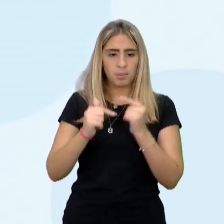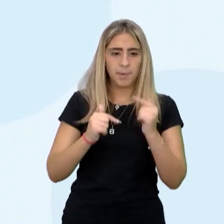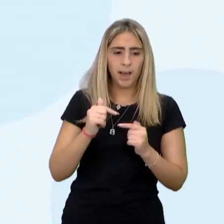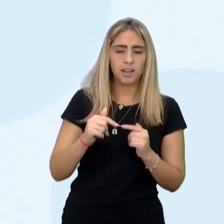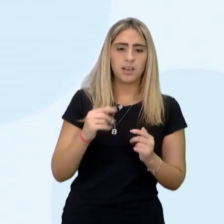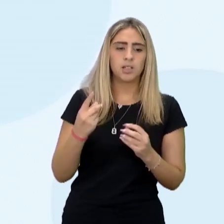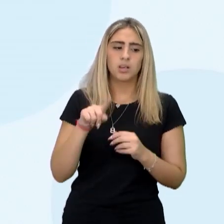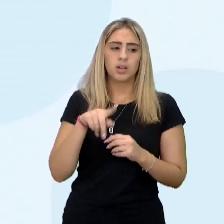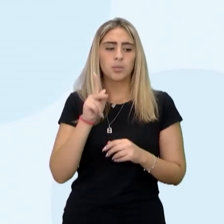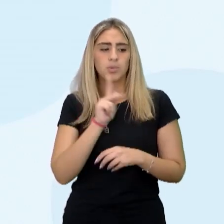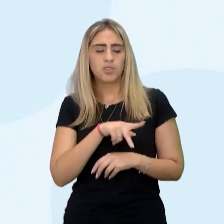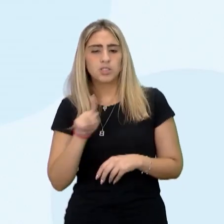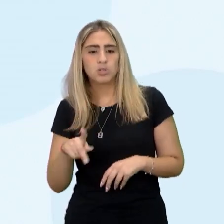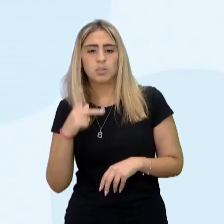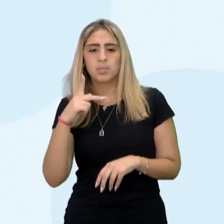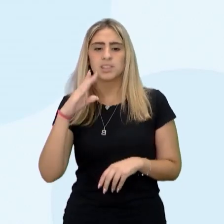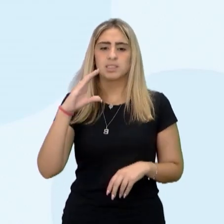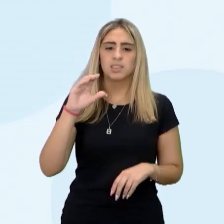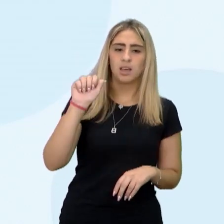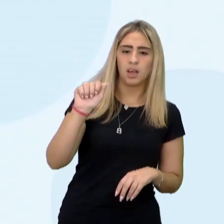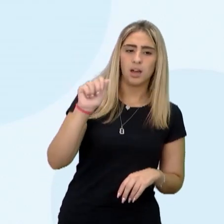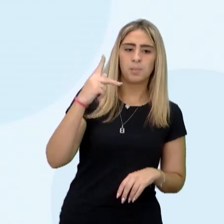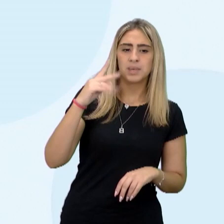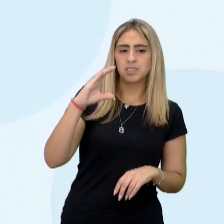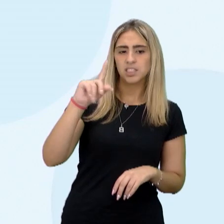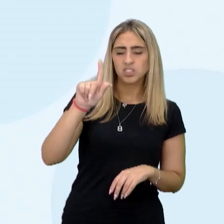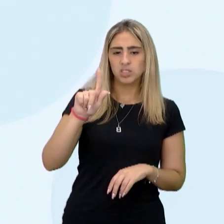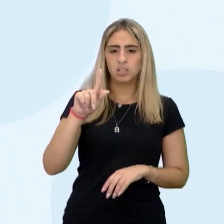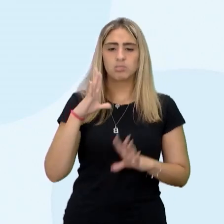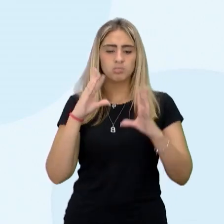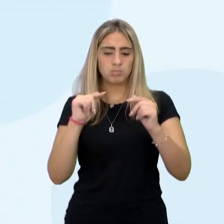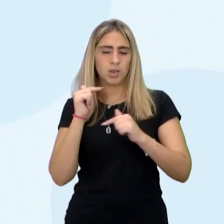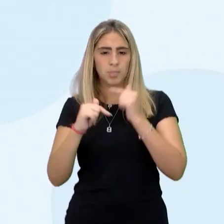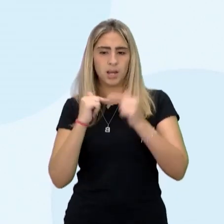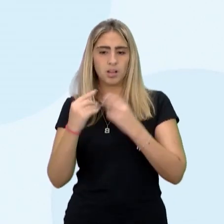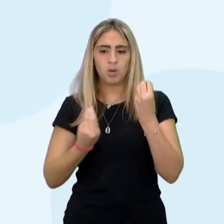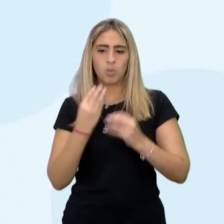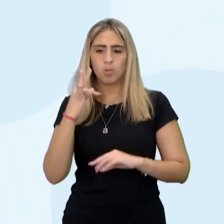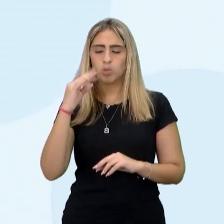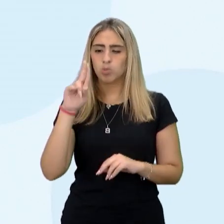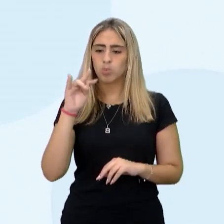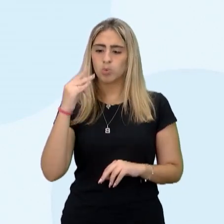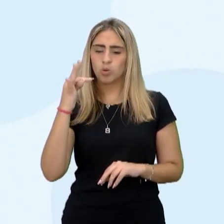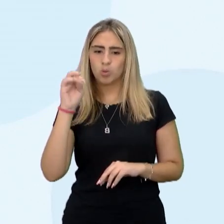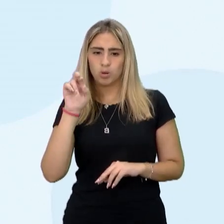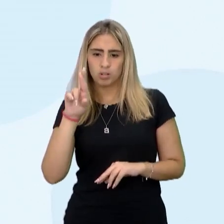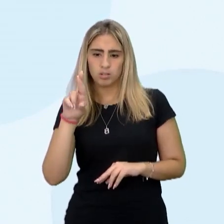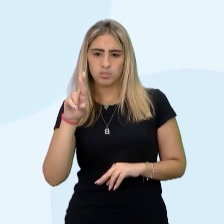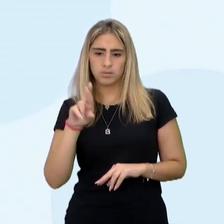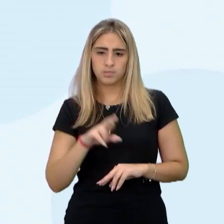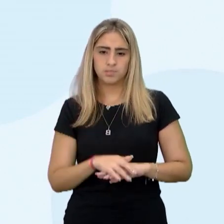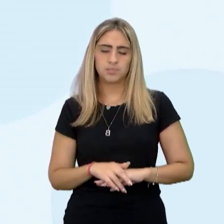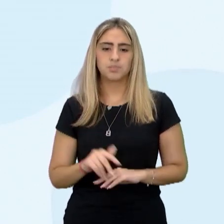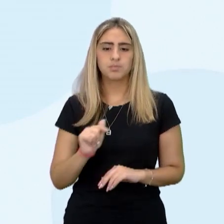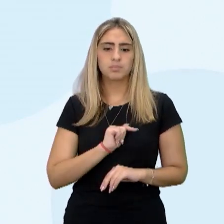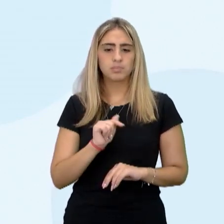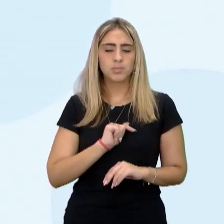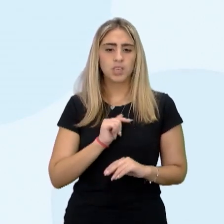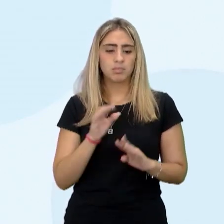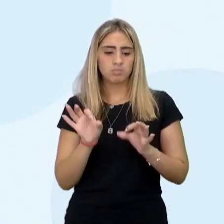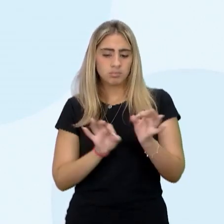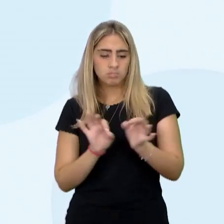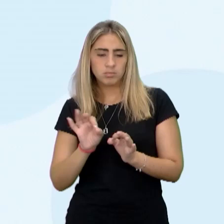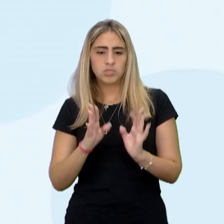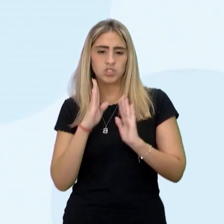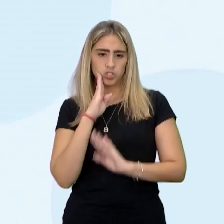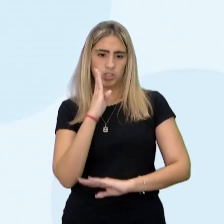é um professor, é um PCA, é o PCG, todo mundo trabalha como tutor, né, no PEN. Então, ele também tem aí esse alinhamento direto, tá